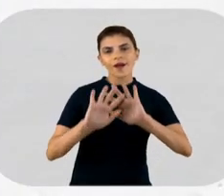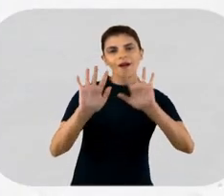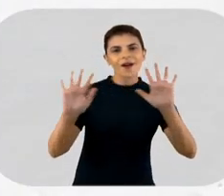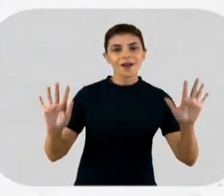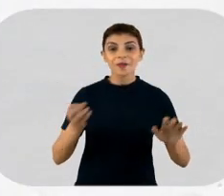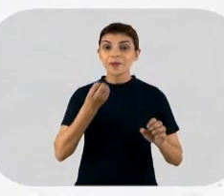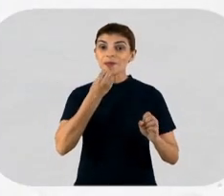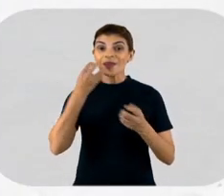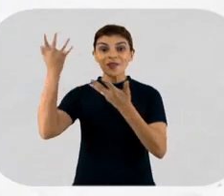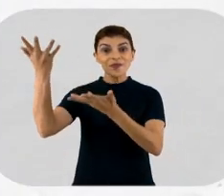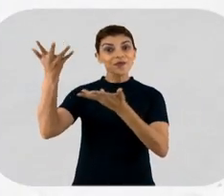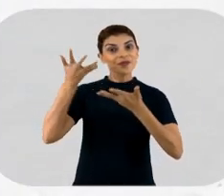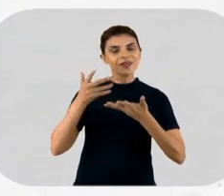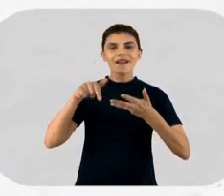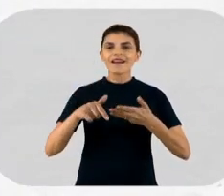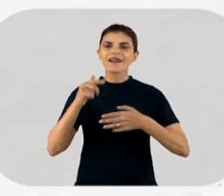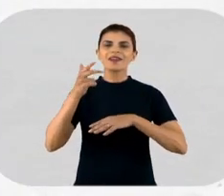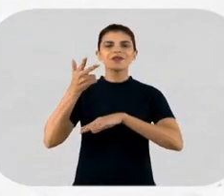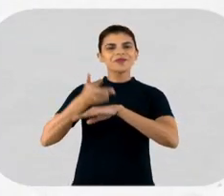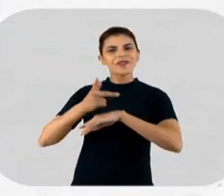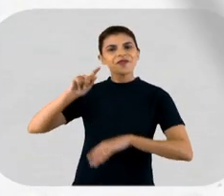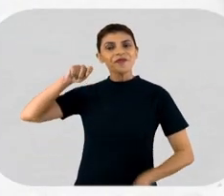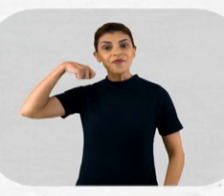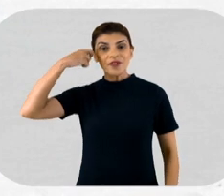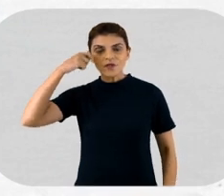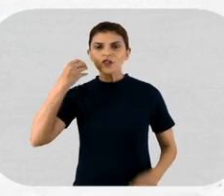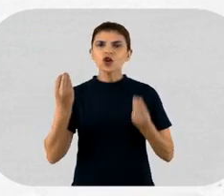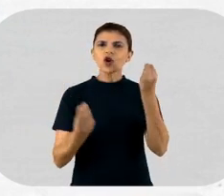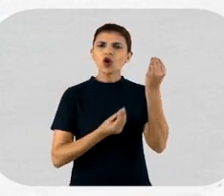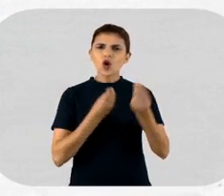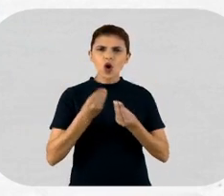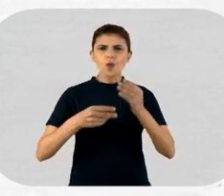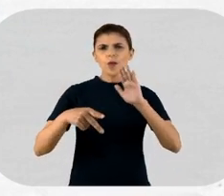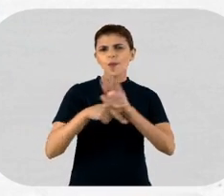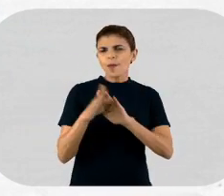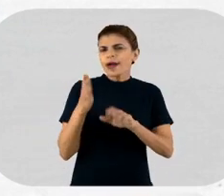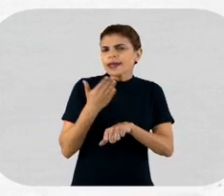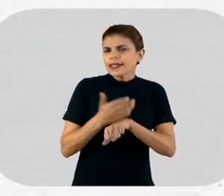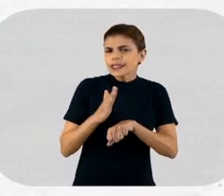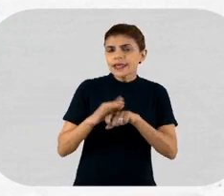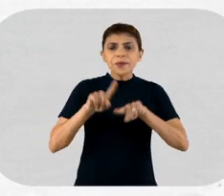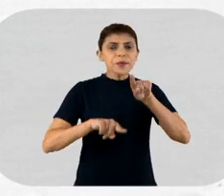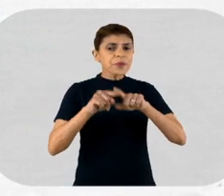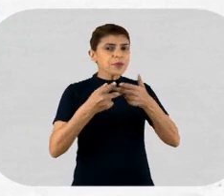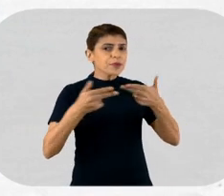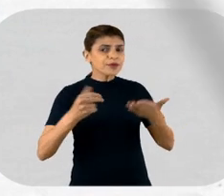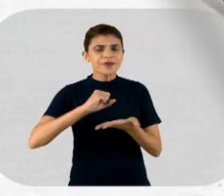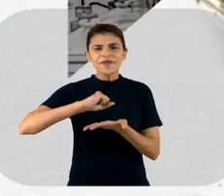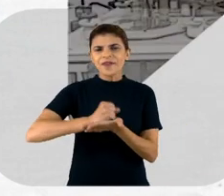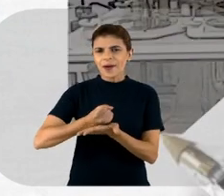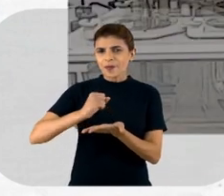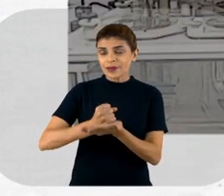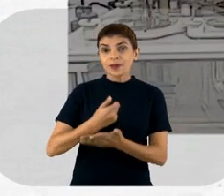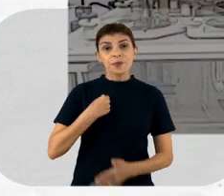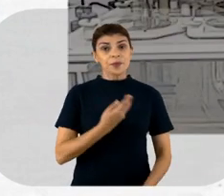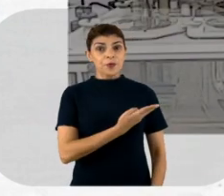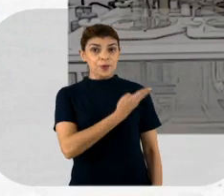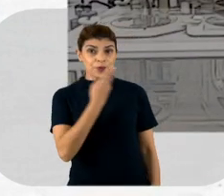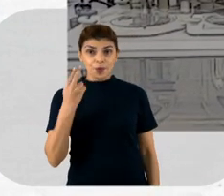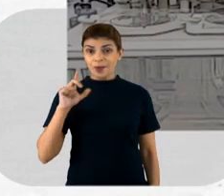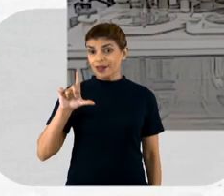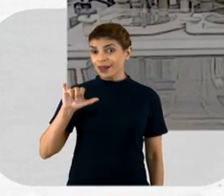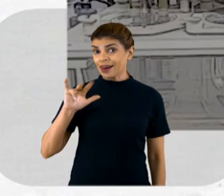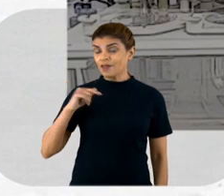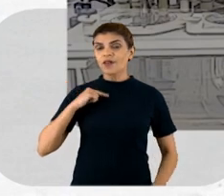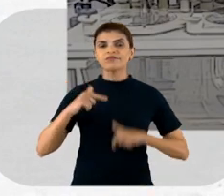Olá, bem-vindos a esse vídeo sobre ensaios de dissolução no desenvolvimento de produtos farmacêuticos. Eu sou Olivia Prado e atuo